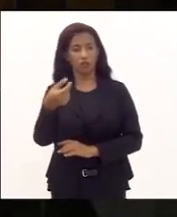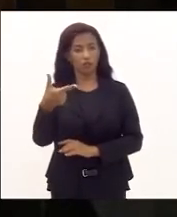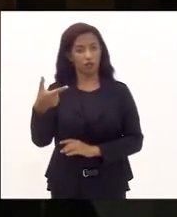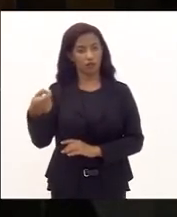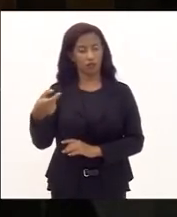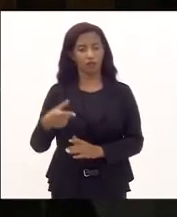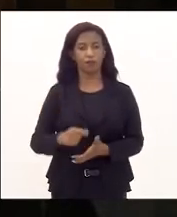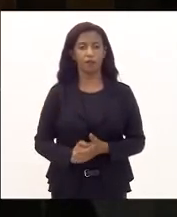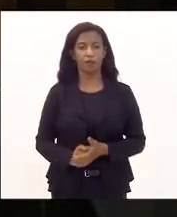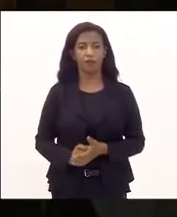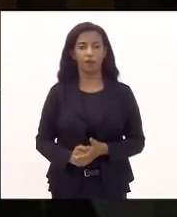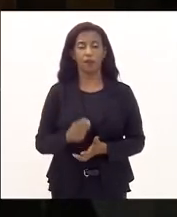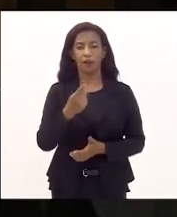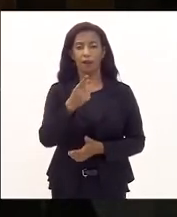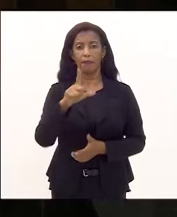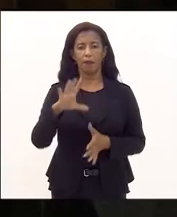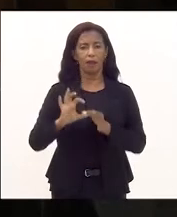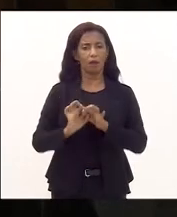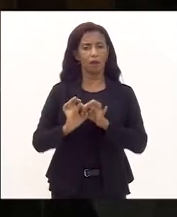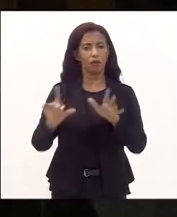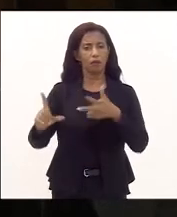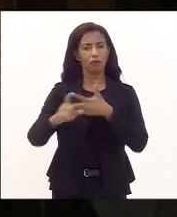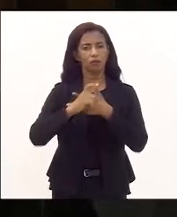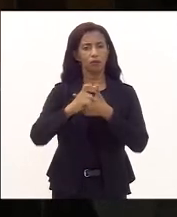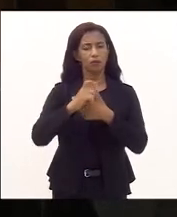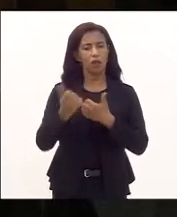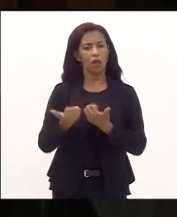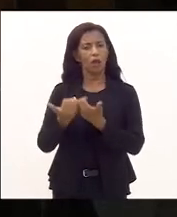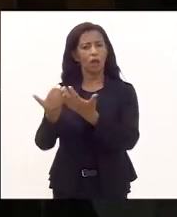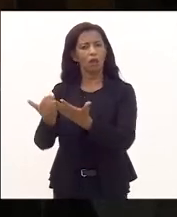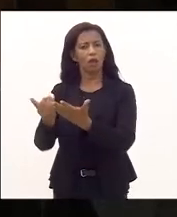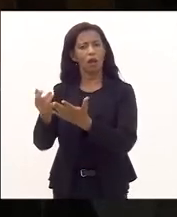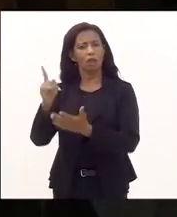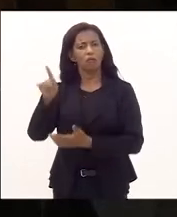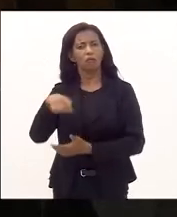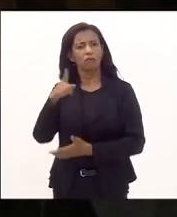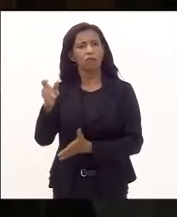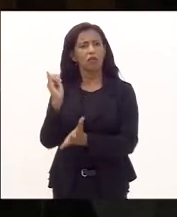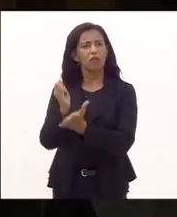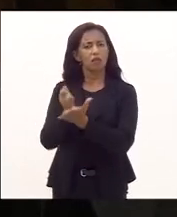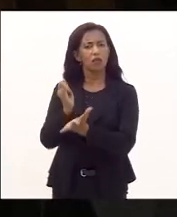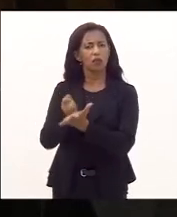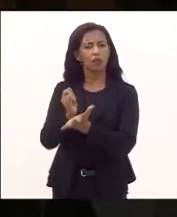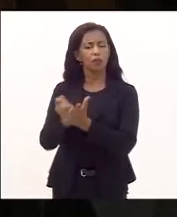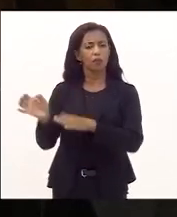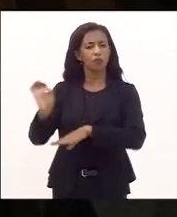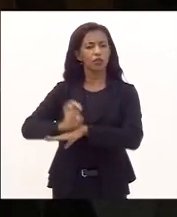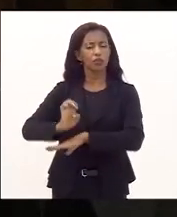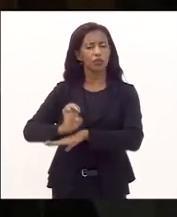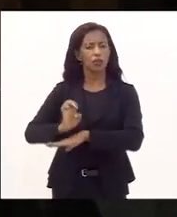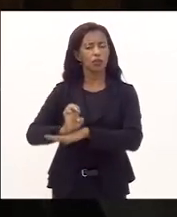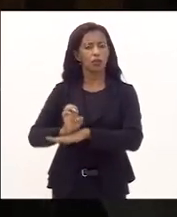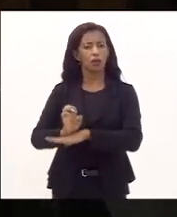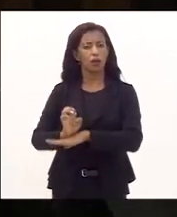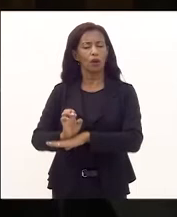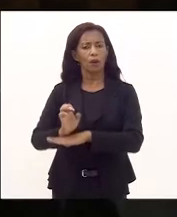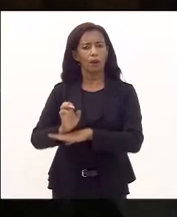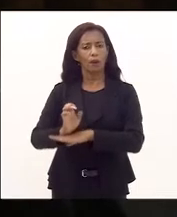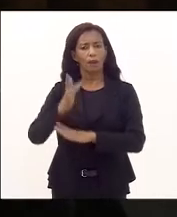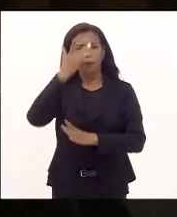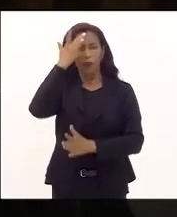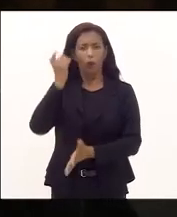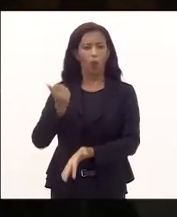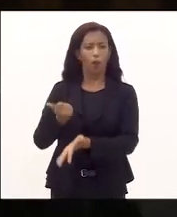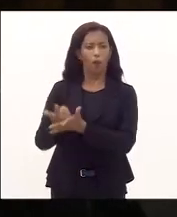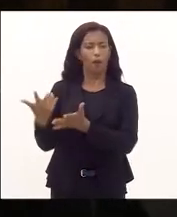32.003/2020, a PL que autoriza o Poder Executivo a conceder isenção de tributos estaduais na